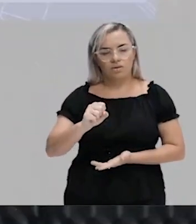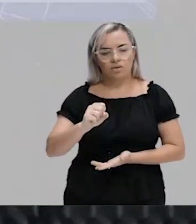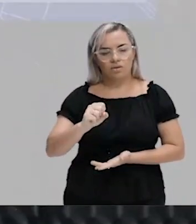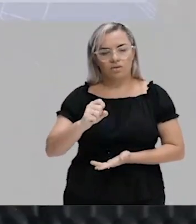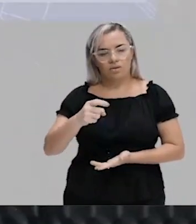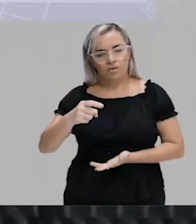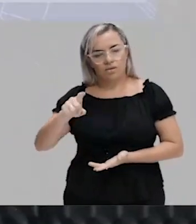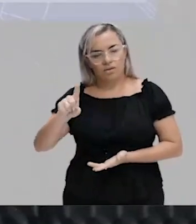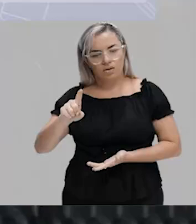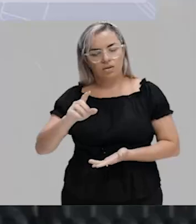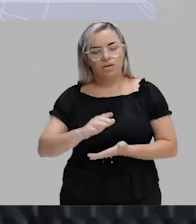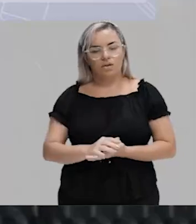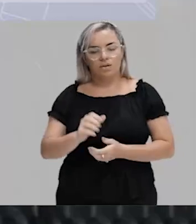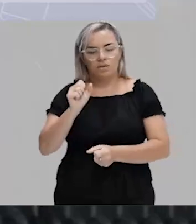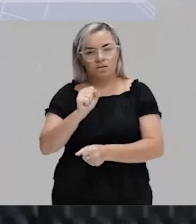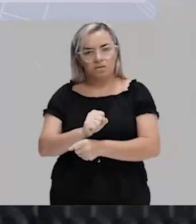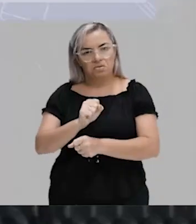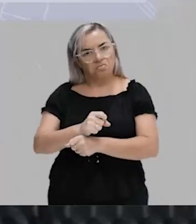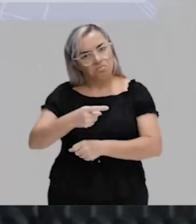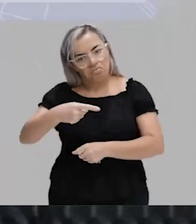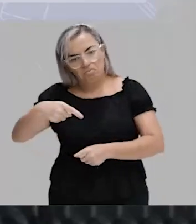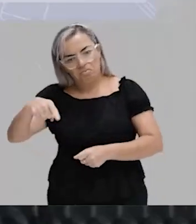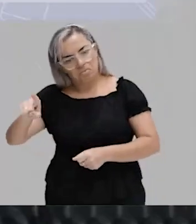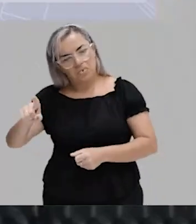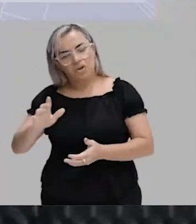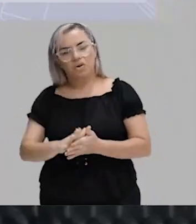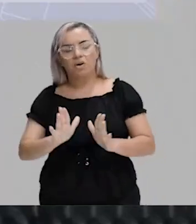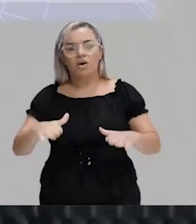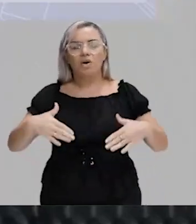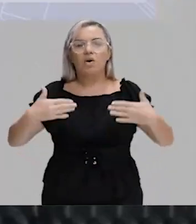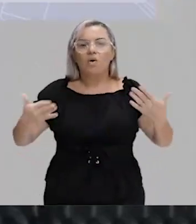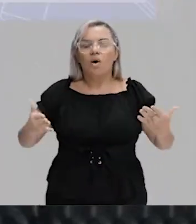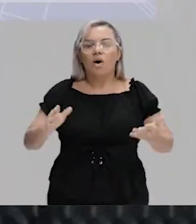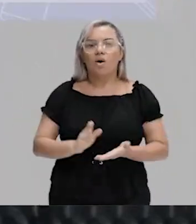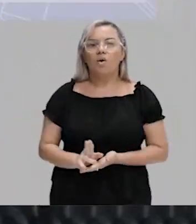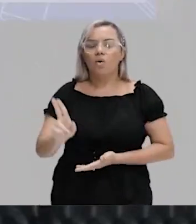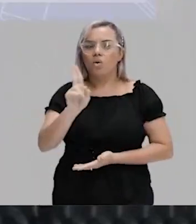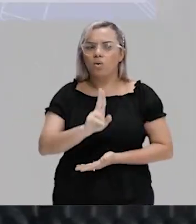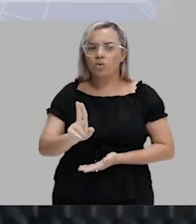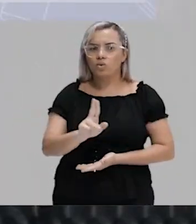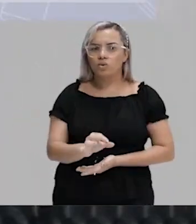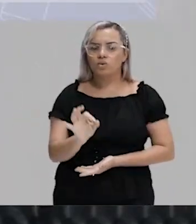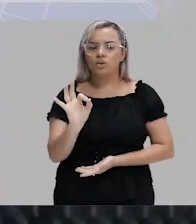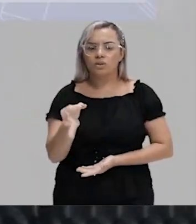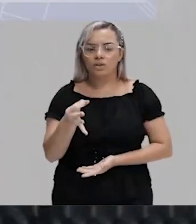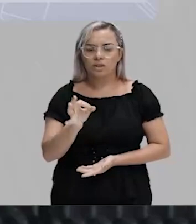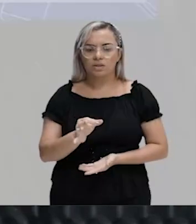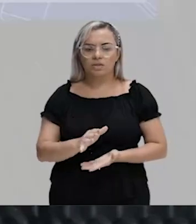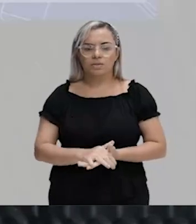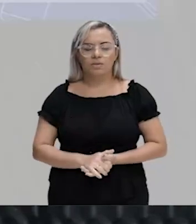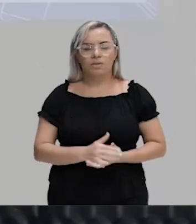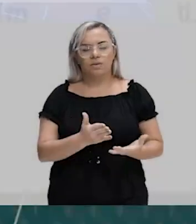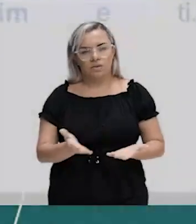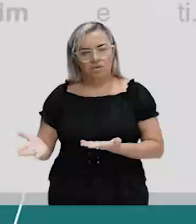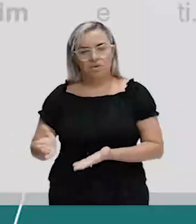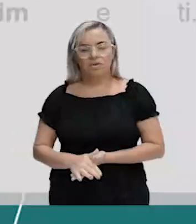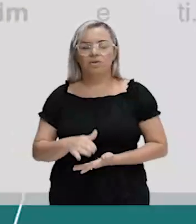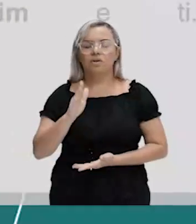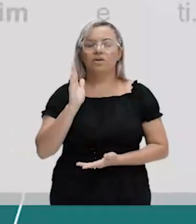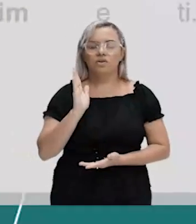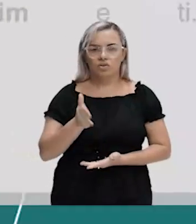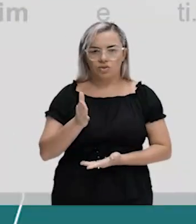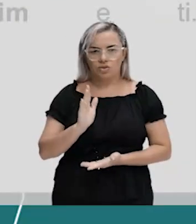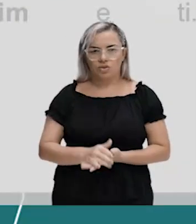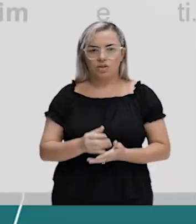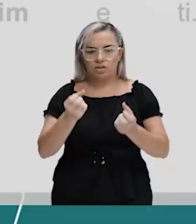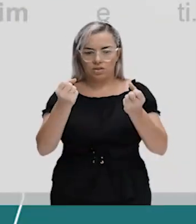vou com você, vou contigo. Qual seria o mais adequado, né? Já coloquei aqui para a gente ver,